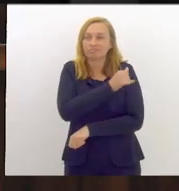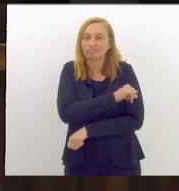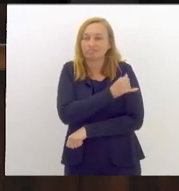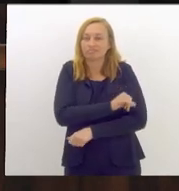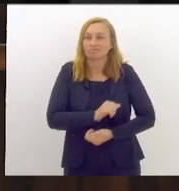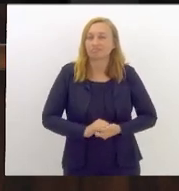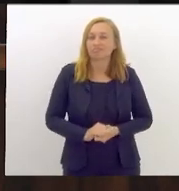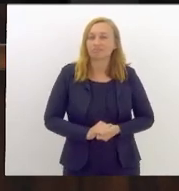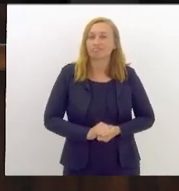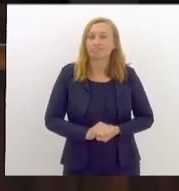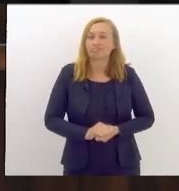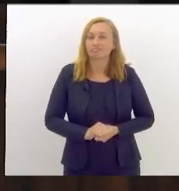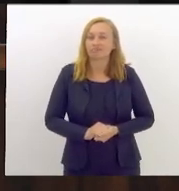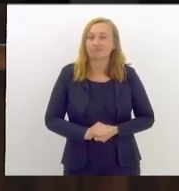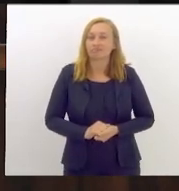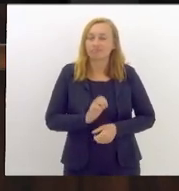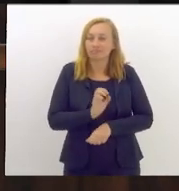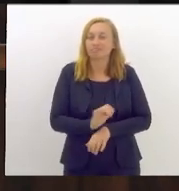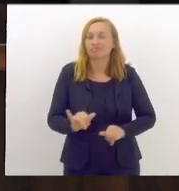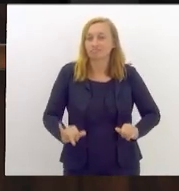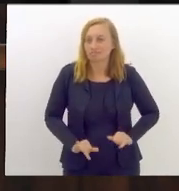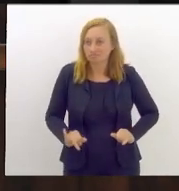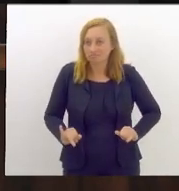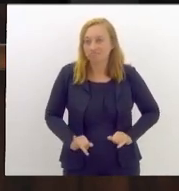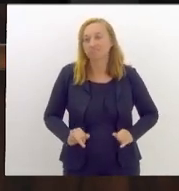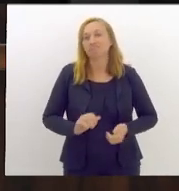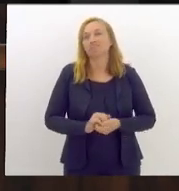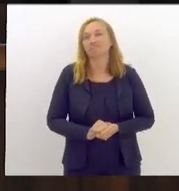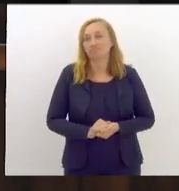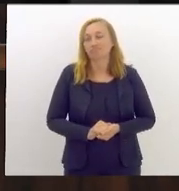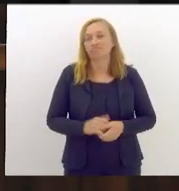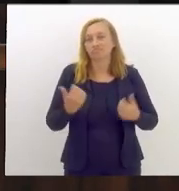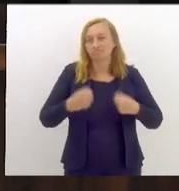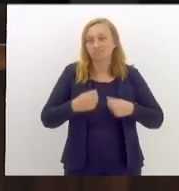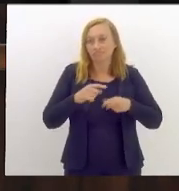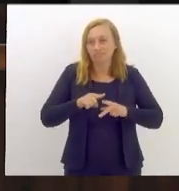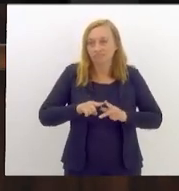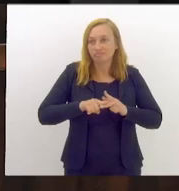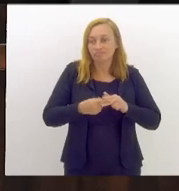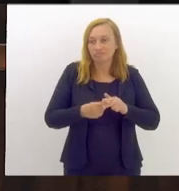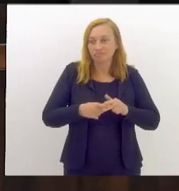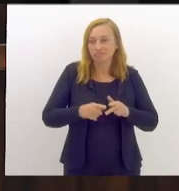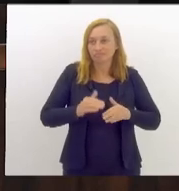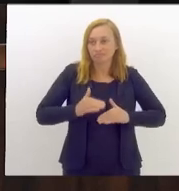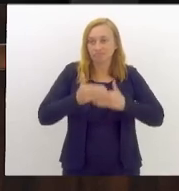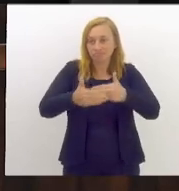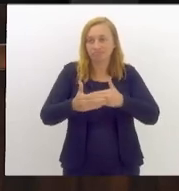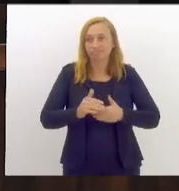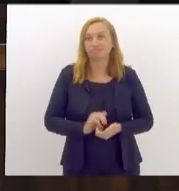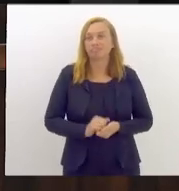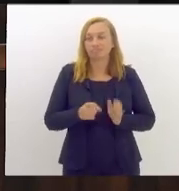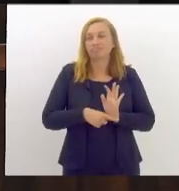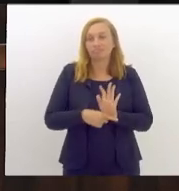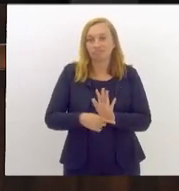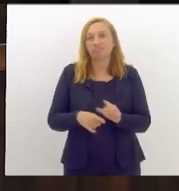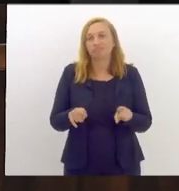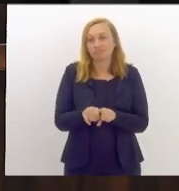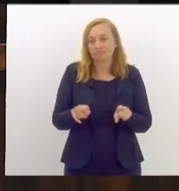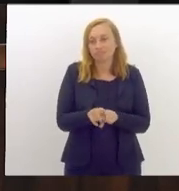estado que já sofreu tanto e a gente precisa mudar essa página e avançar e a gente ajudou muito